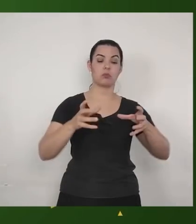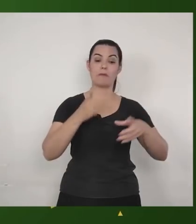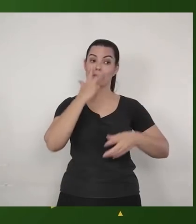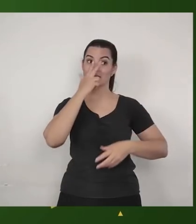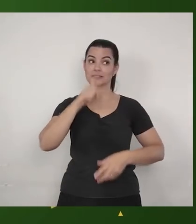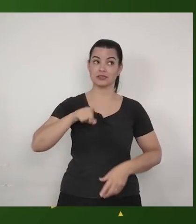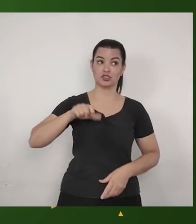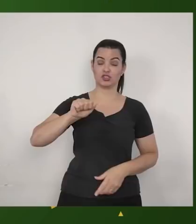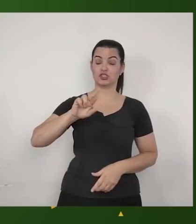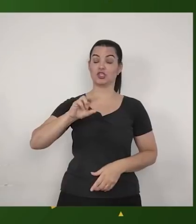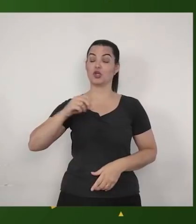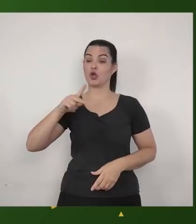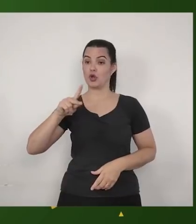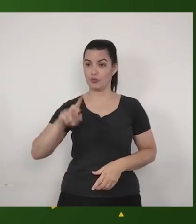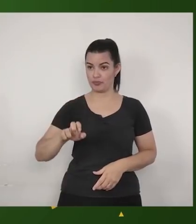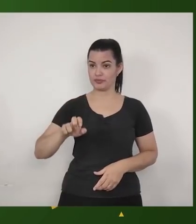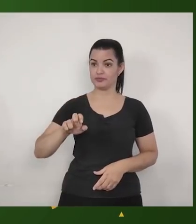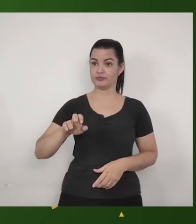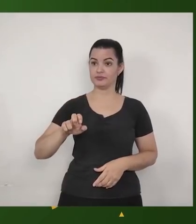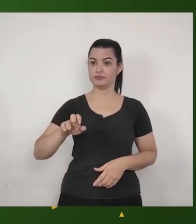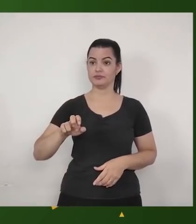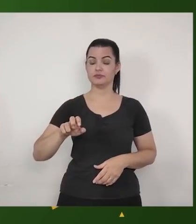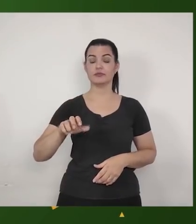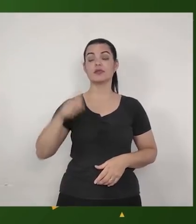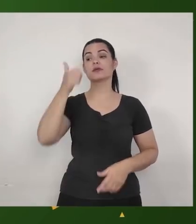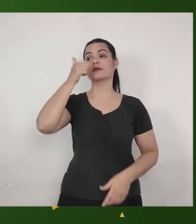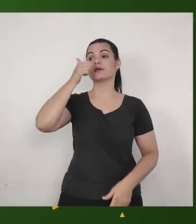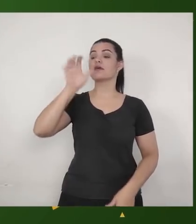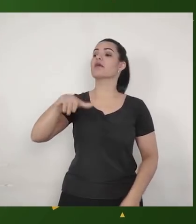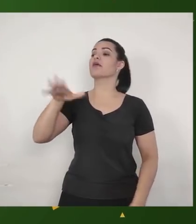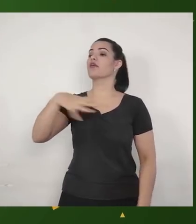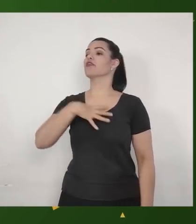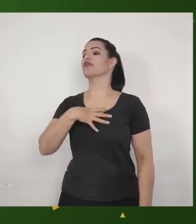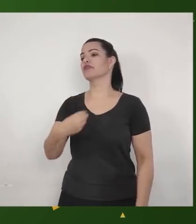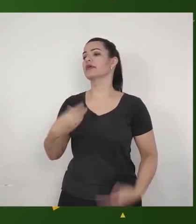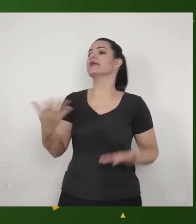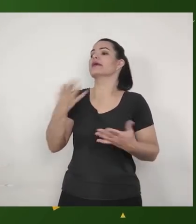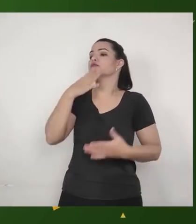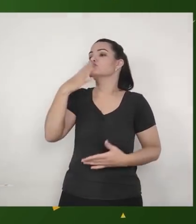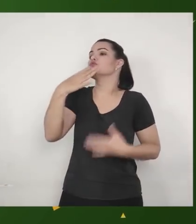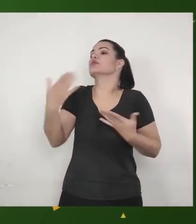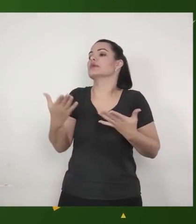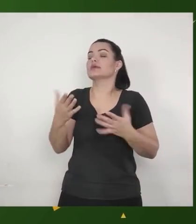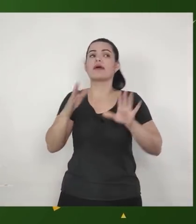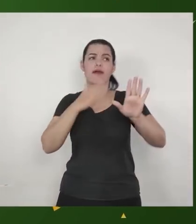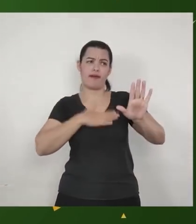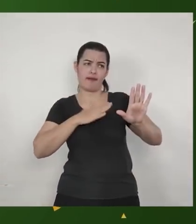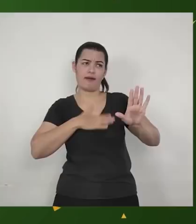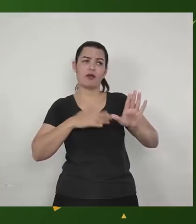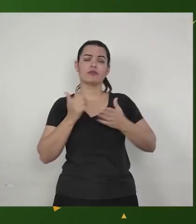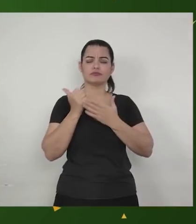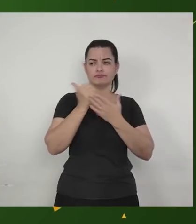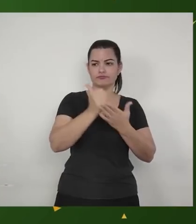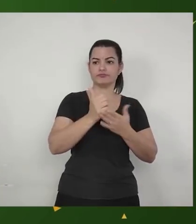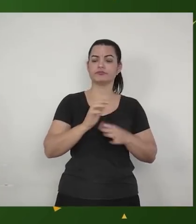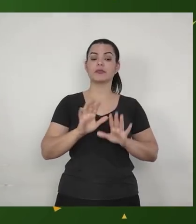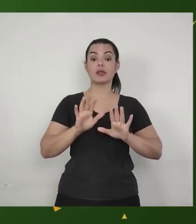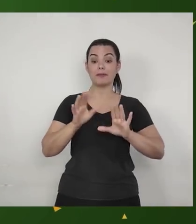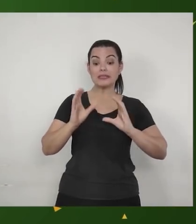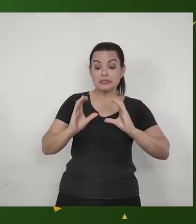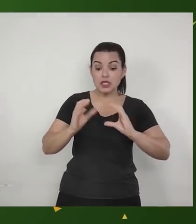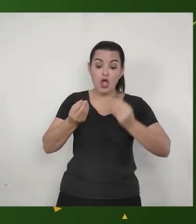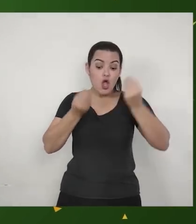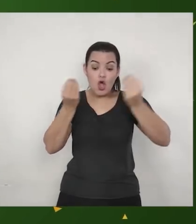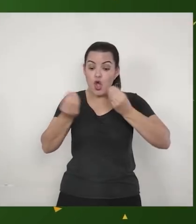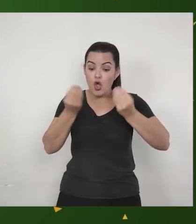docinho, cadê o açúcar que eu te pedi? Calma, minha doce mamãe. Já vai. Ei, Sil, mas como a